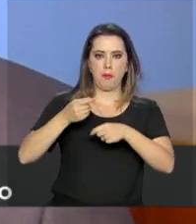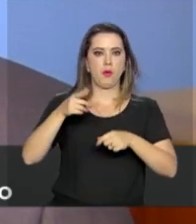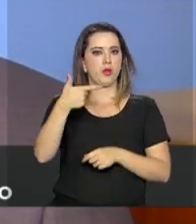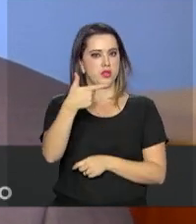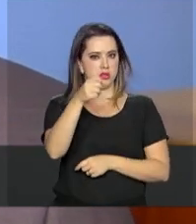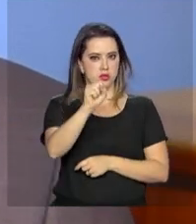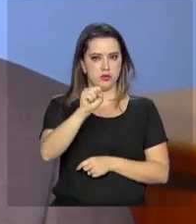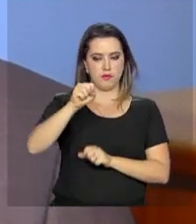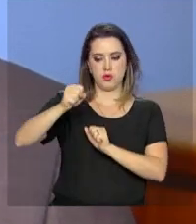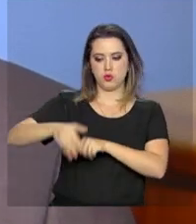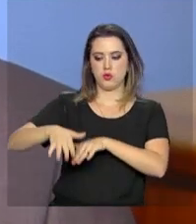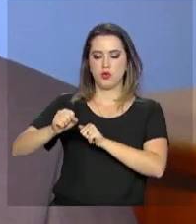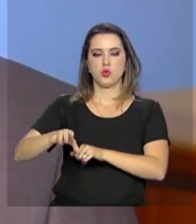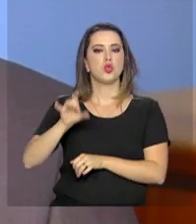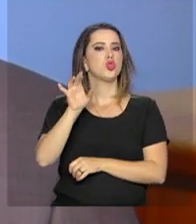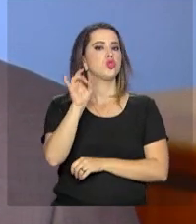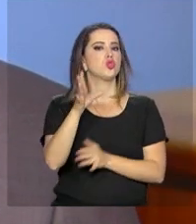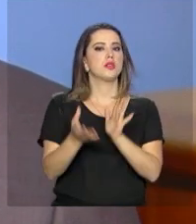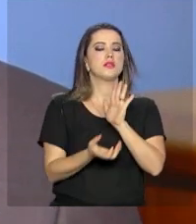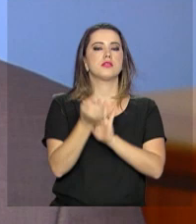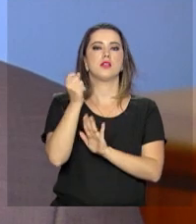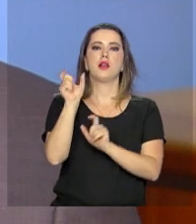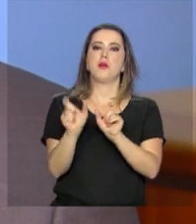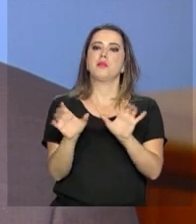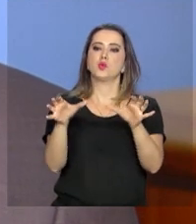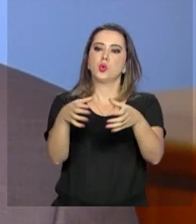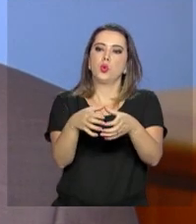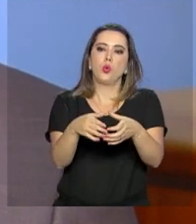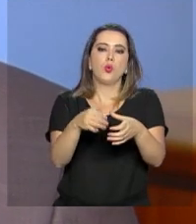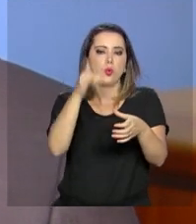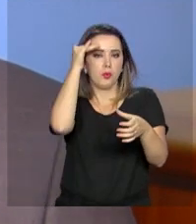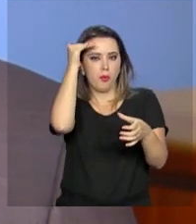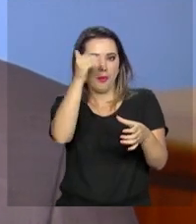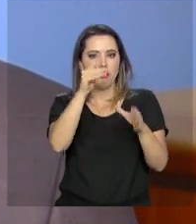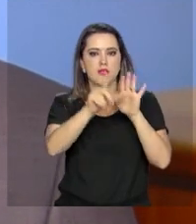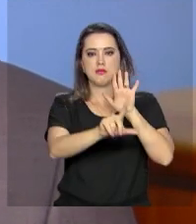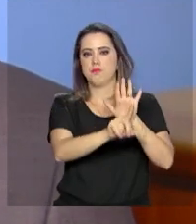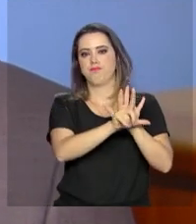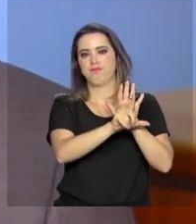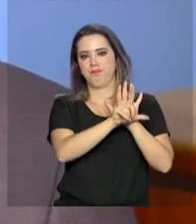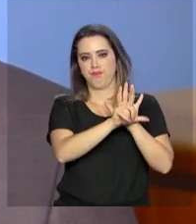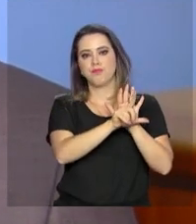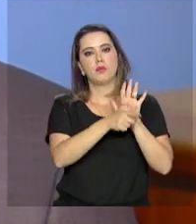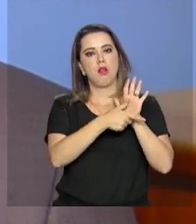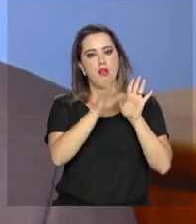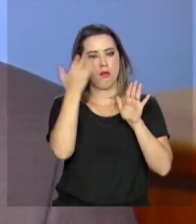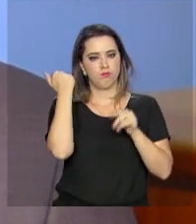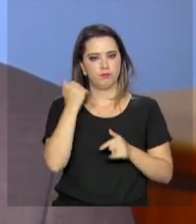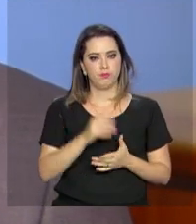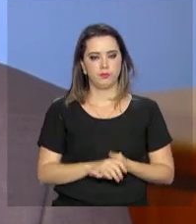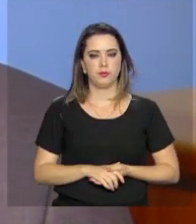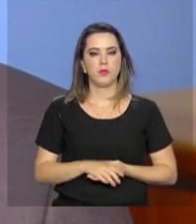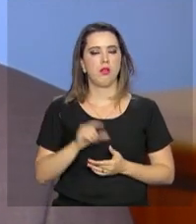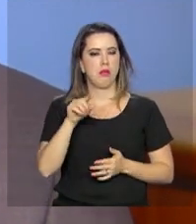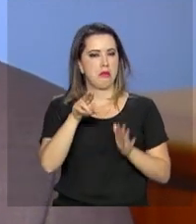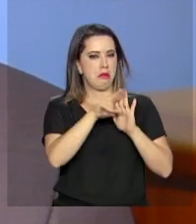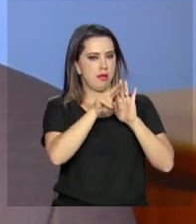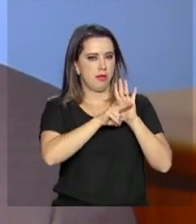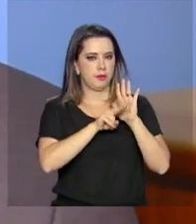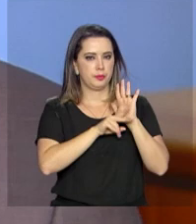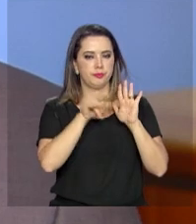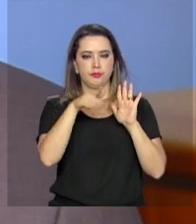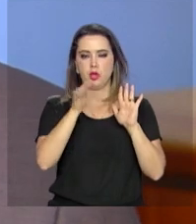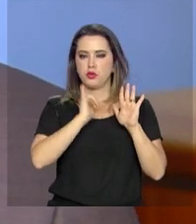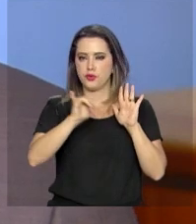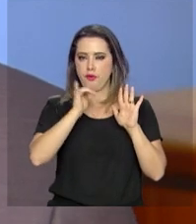a volta ao poder sacar só aquelas pessoas que se enquadram nas regras já especifica a dizer lei aquelas regras